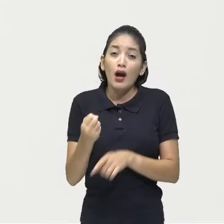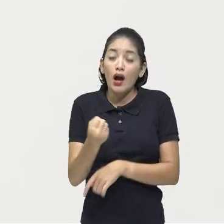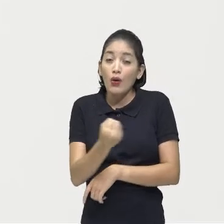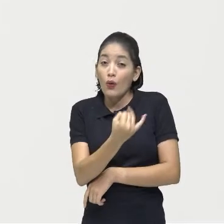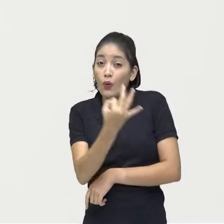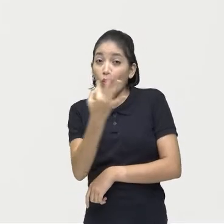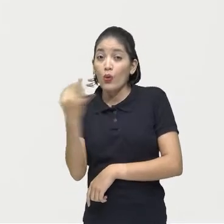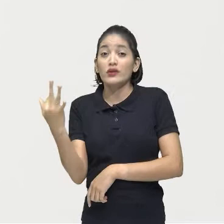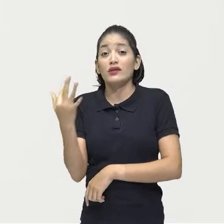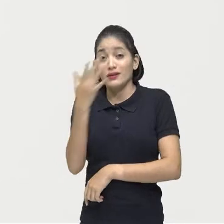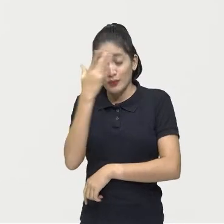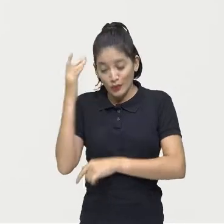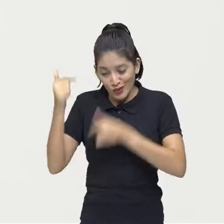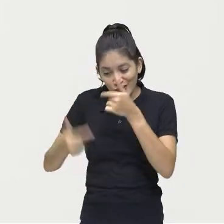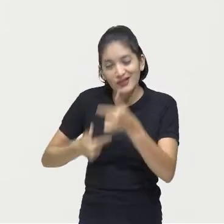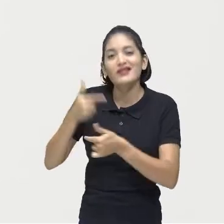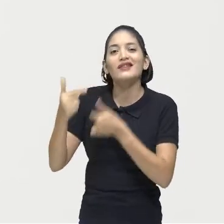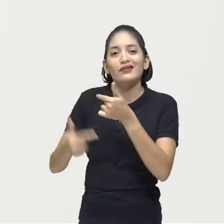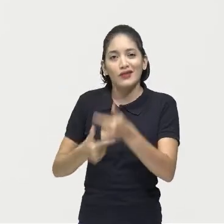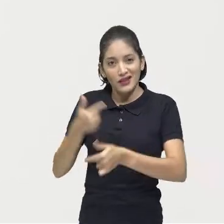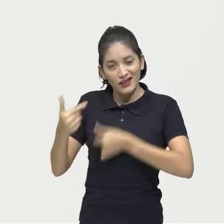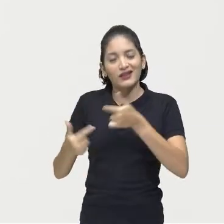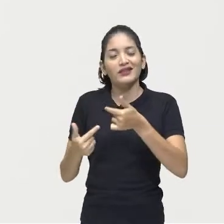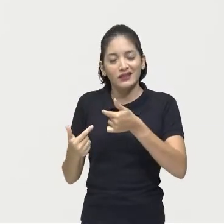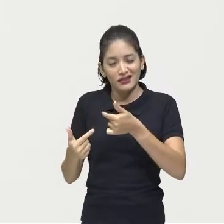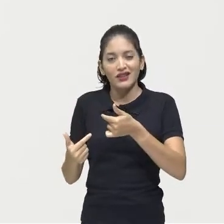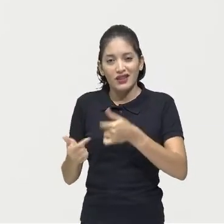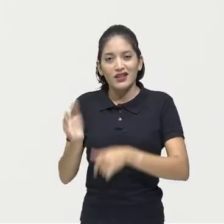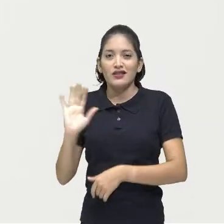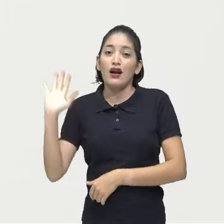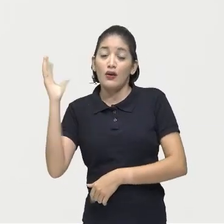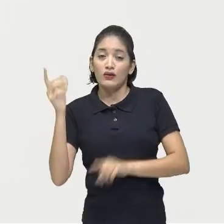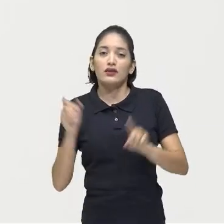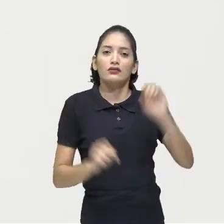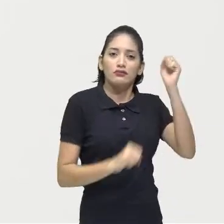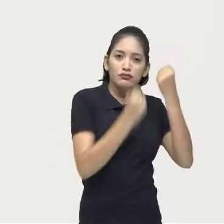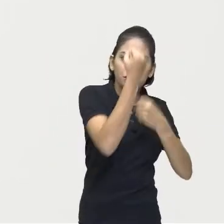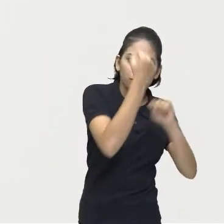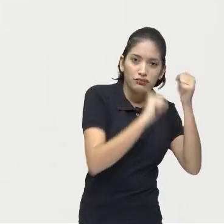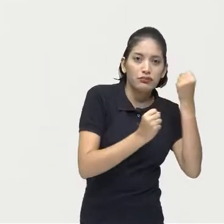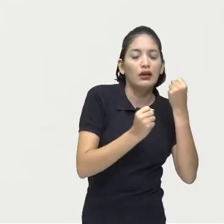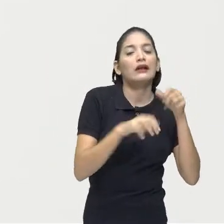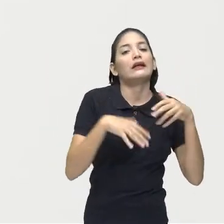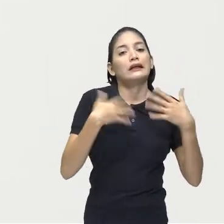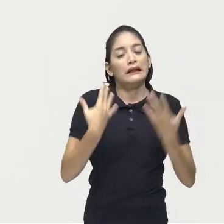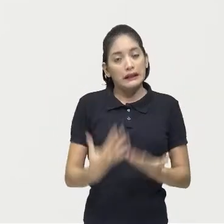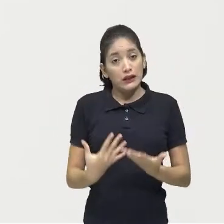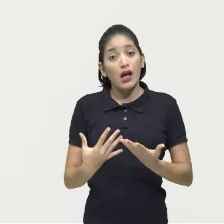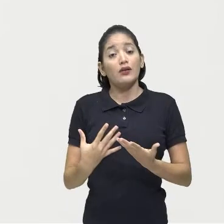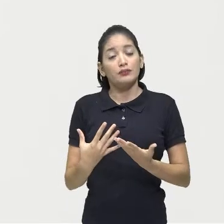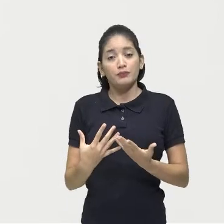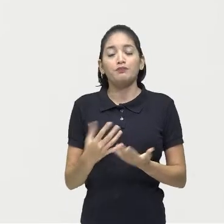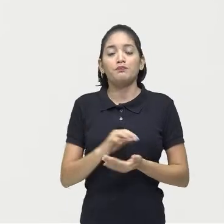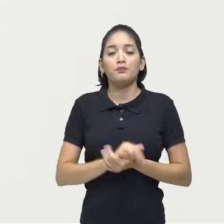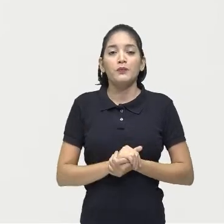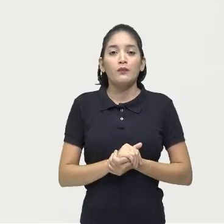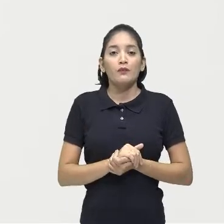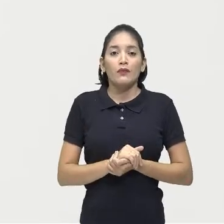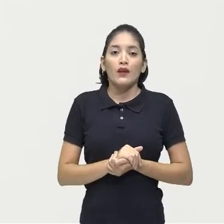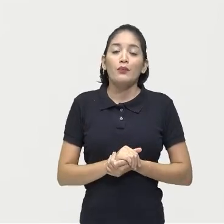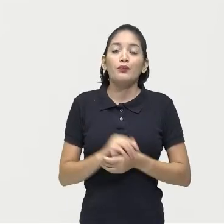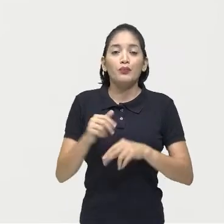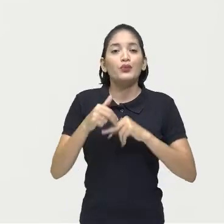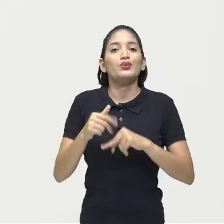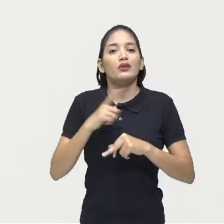de trabalhadores, né? O mesmo que aconteceu ali na indústria. Então, isso acabou gerando aí o